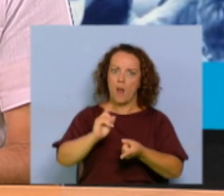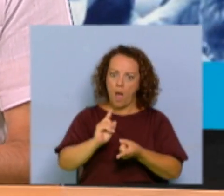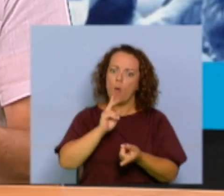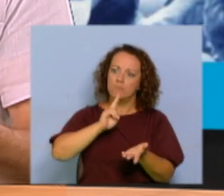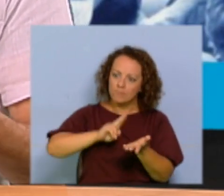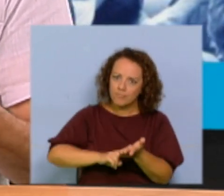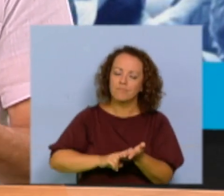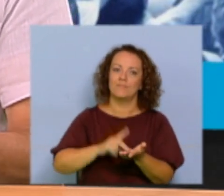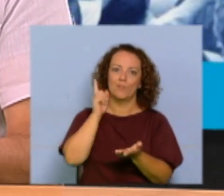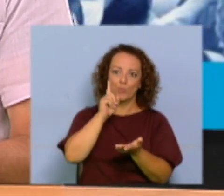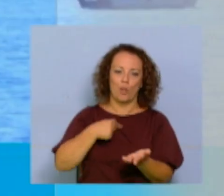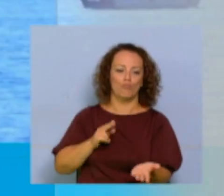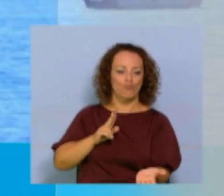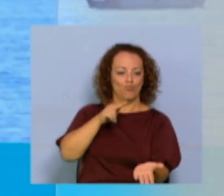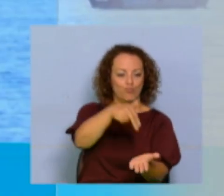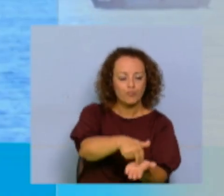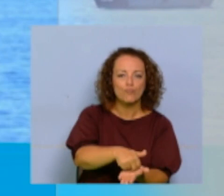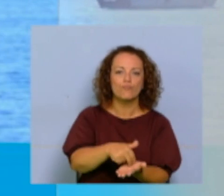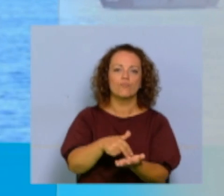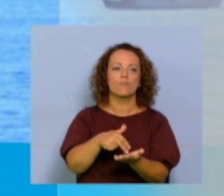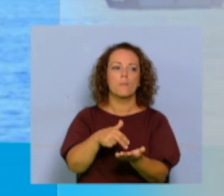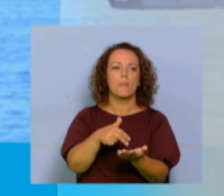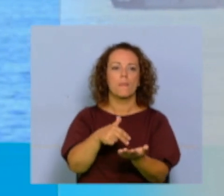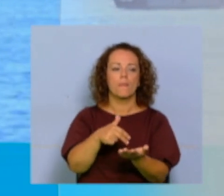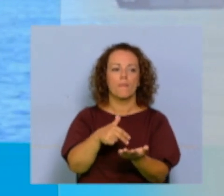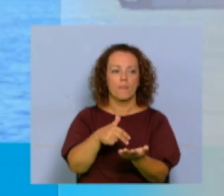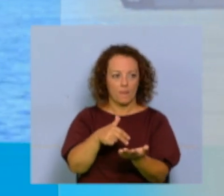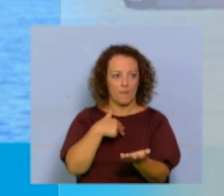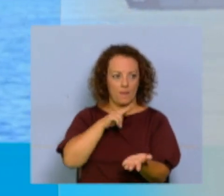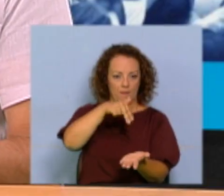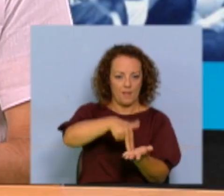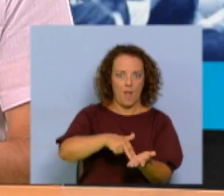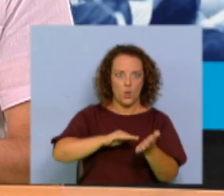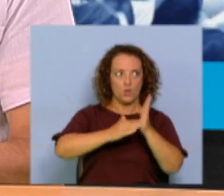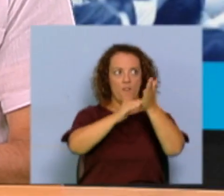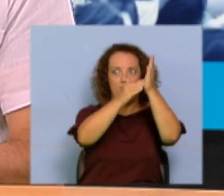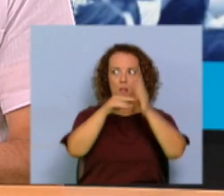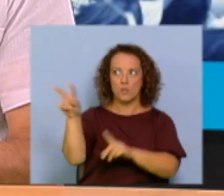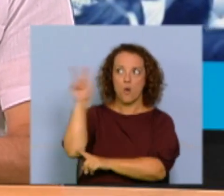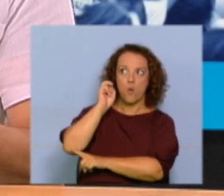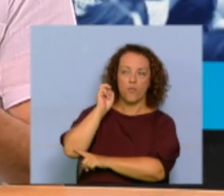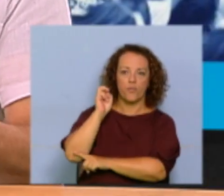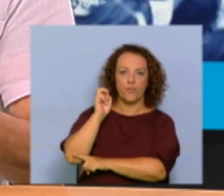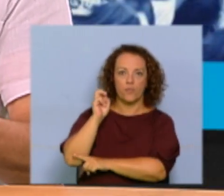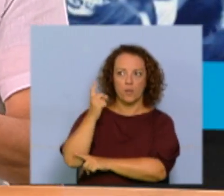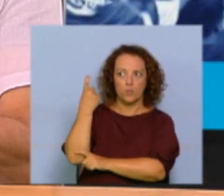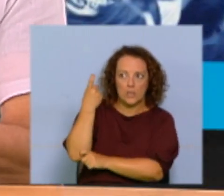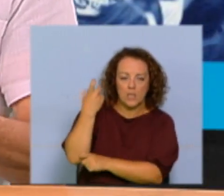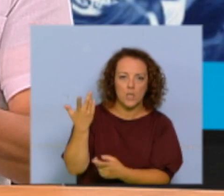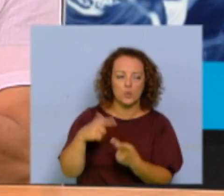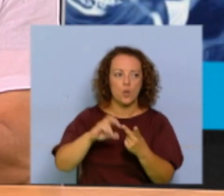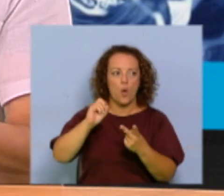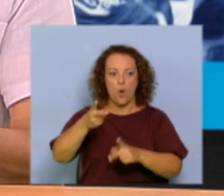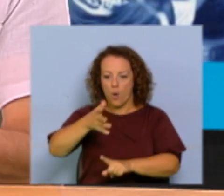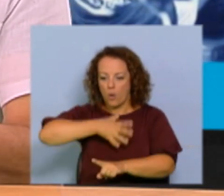ao terreno e estar lá e ouvir os tiros quando se está nas favelas, e ouvir a última história de um problema